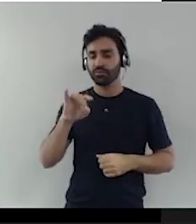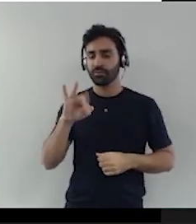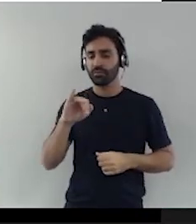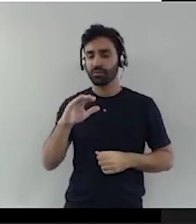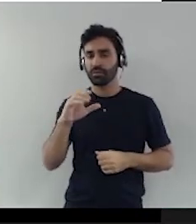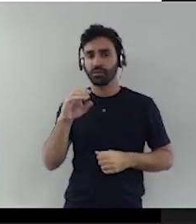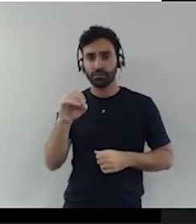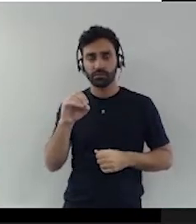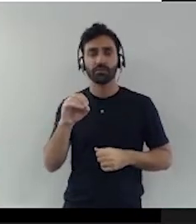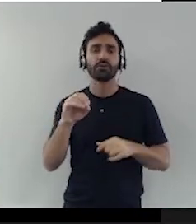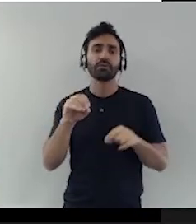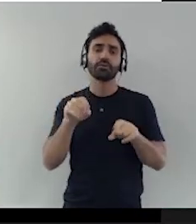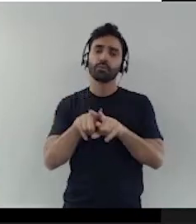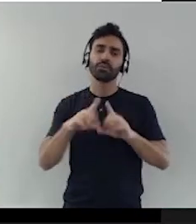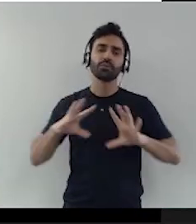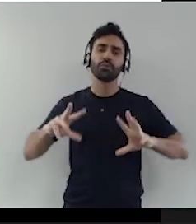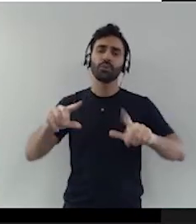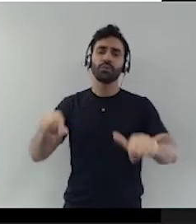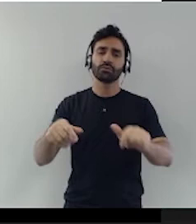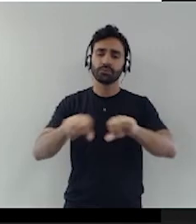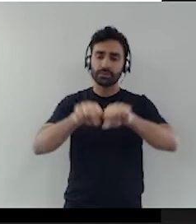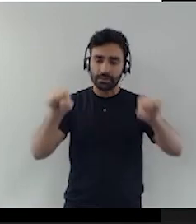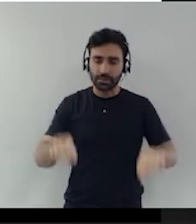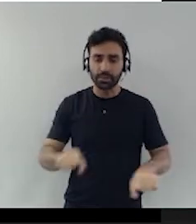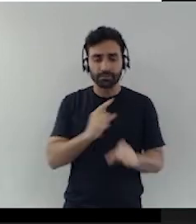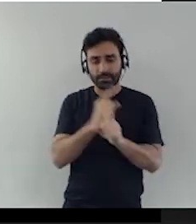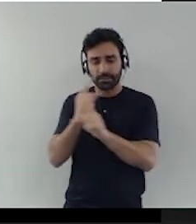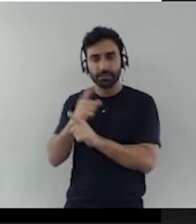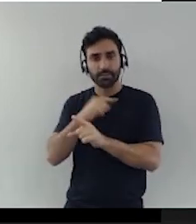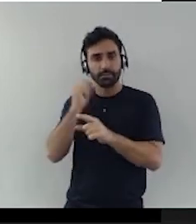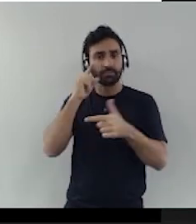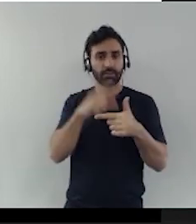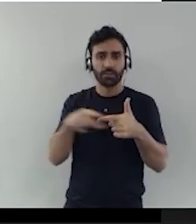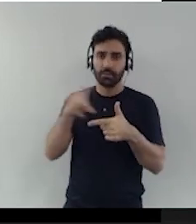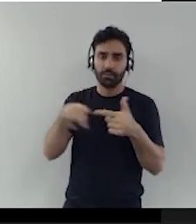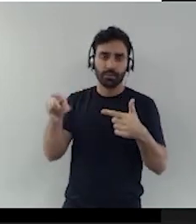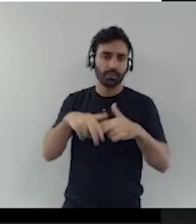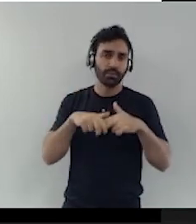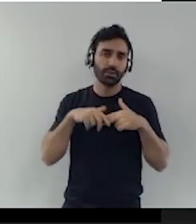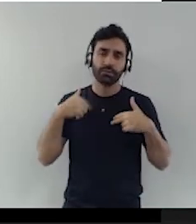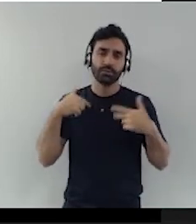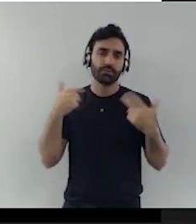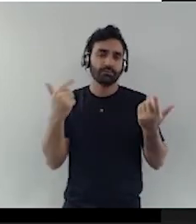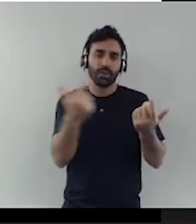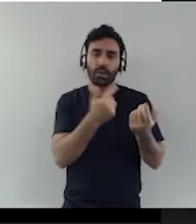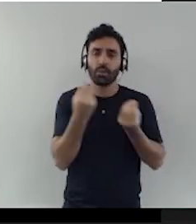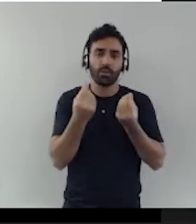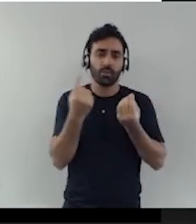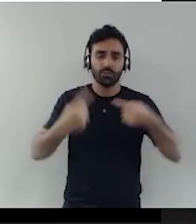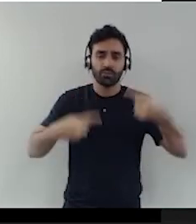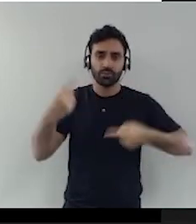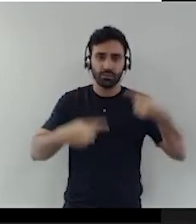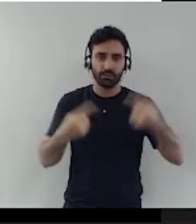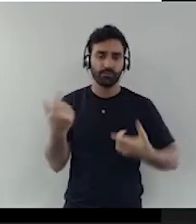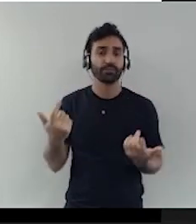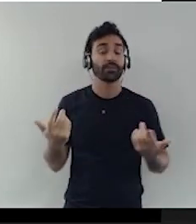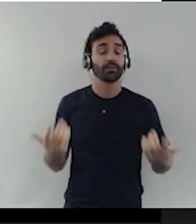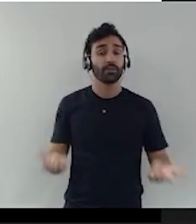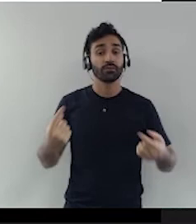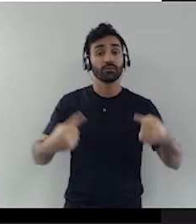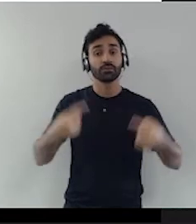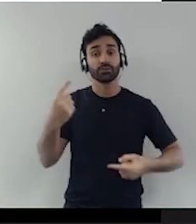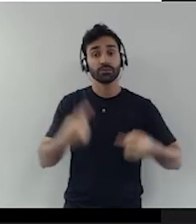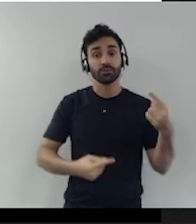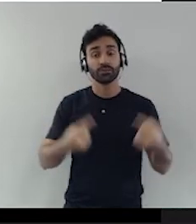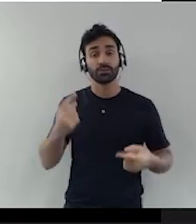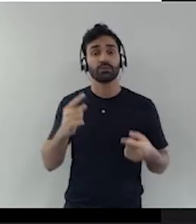utilizando o T-Modif. Todos esses sistemas têm problemas, e aí não há condições de discutir isso aqui. Quer dizer, a discussão de T